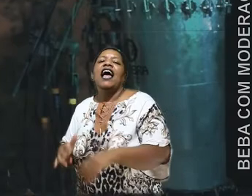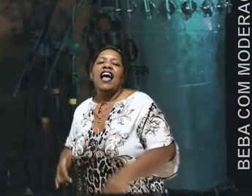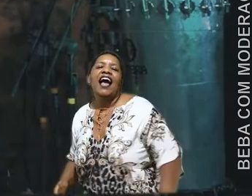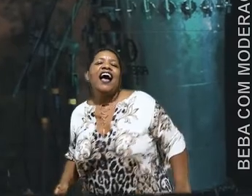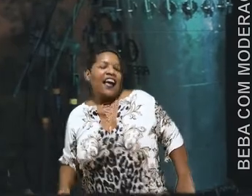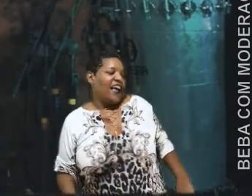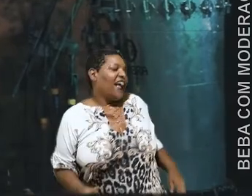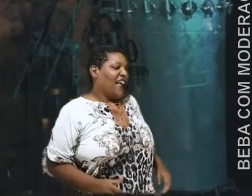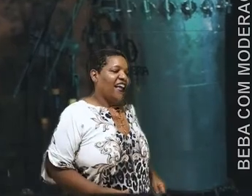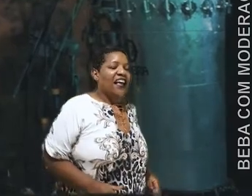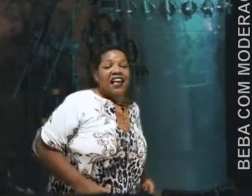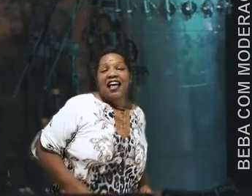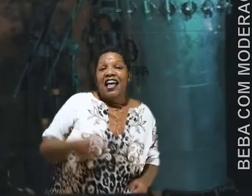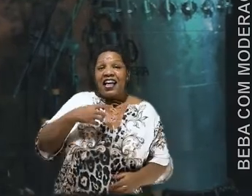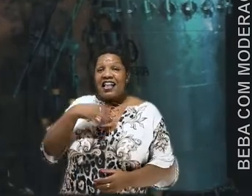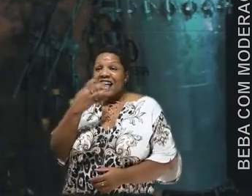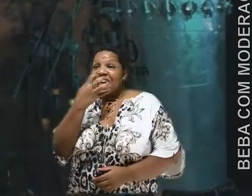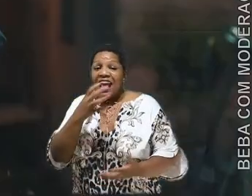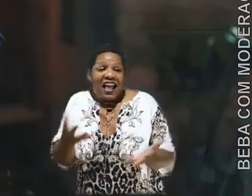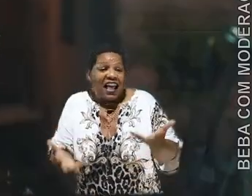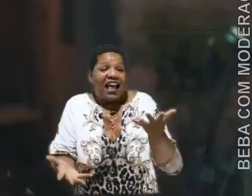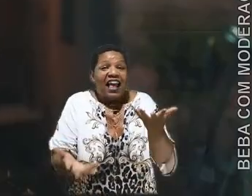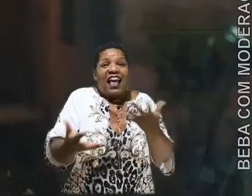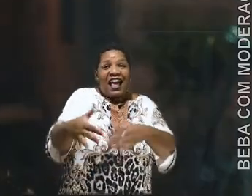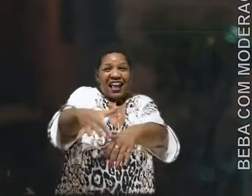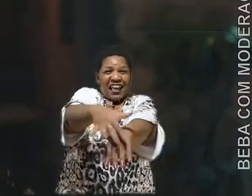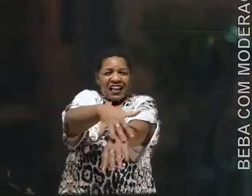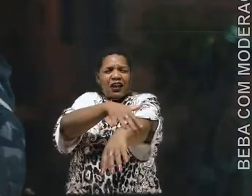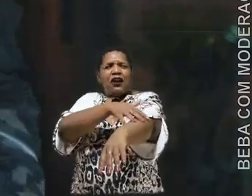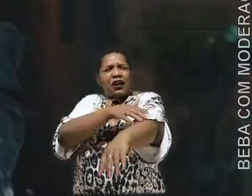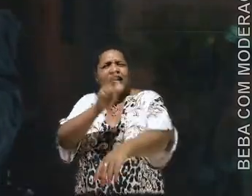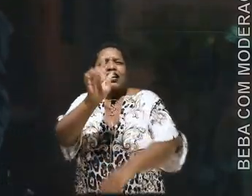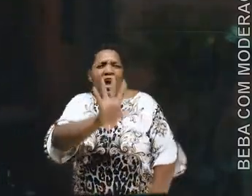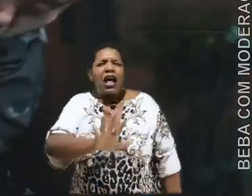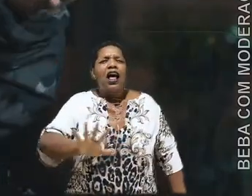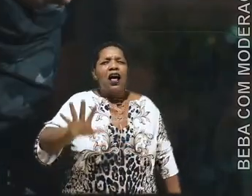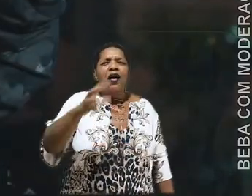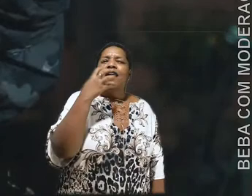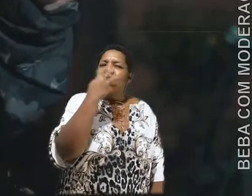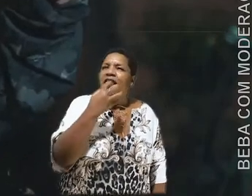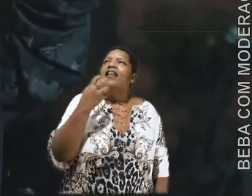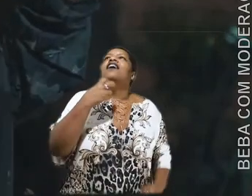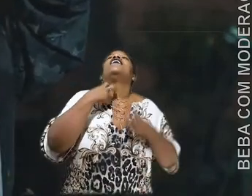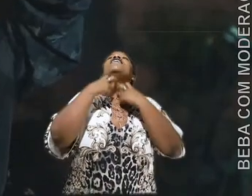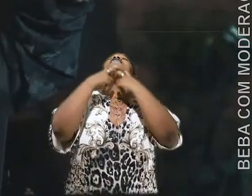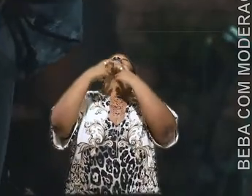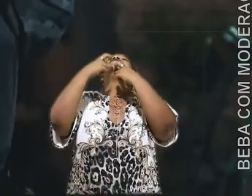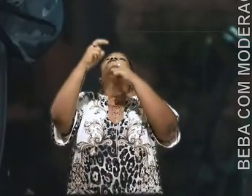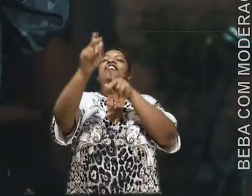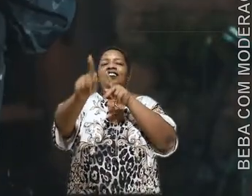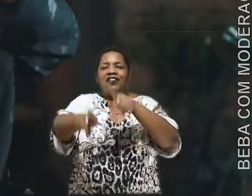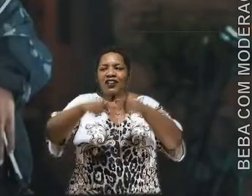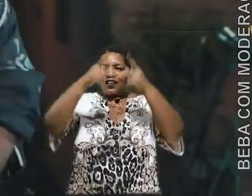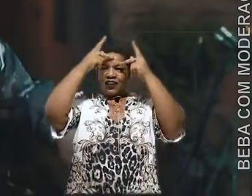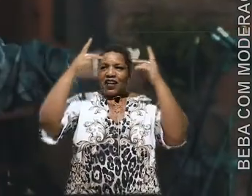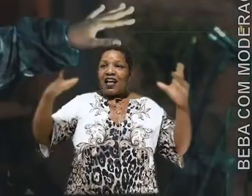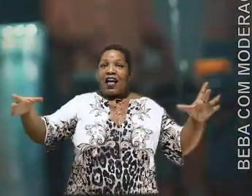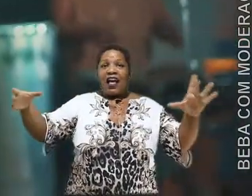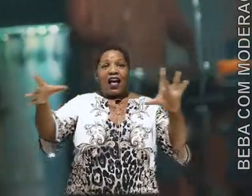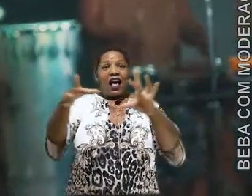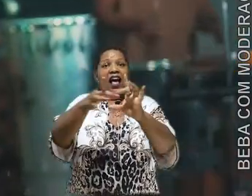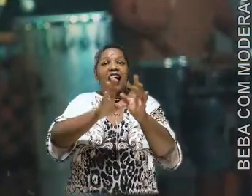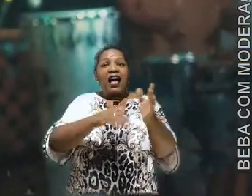a última versão vai ter que correr pela falta da voz de começar a